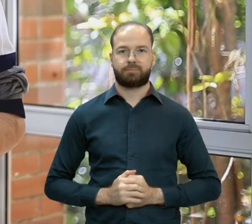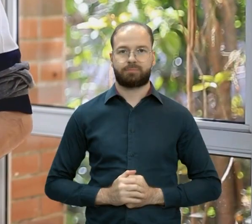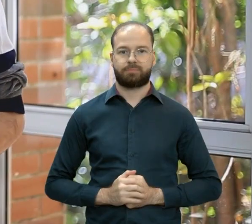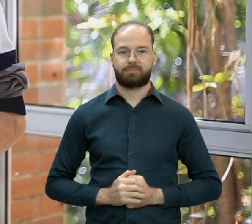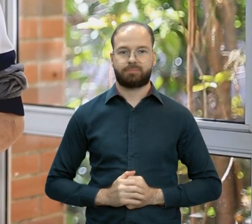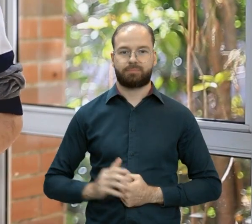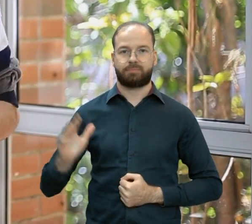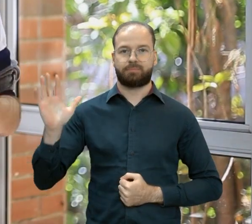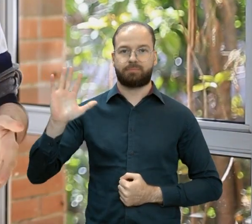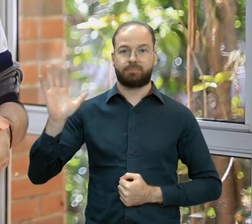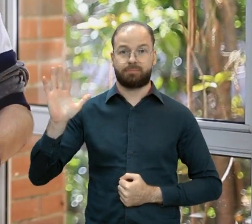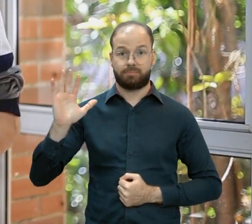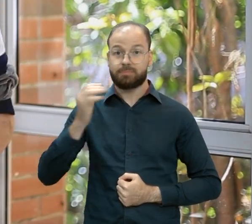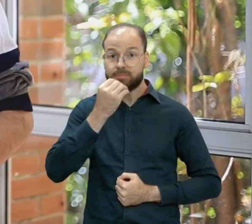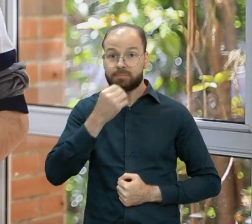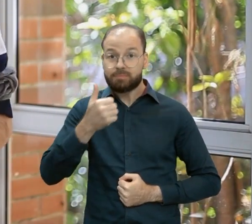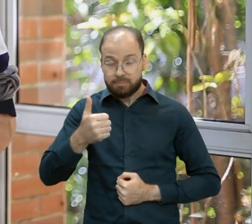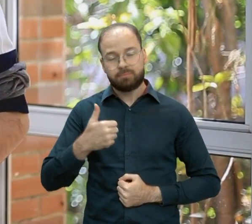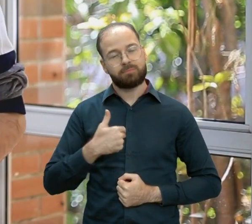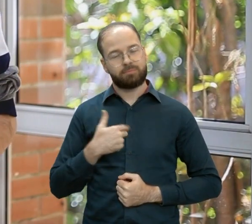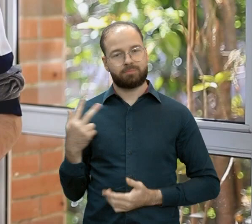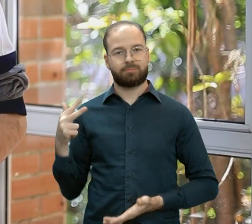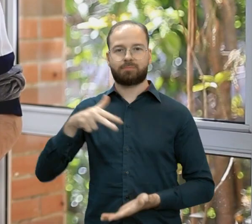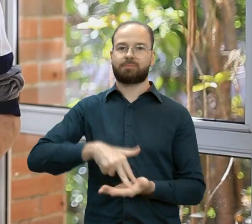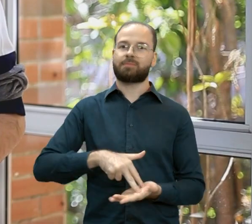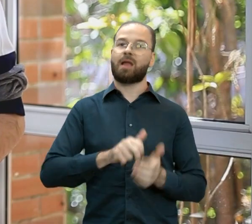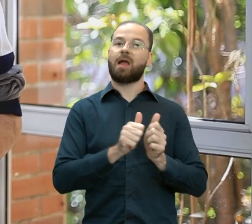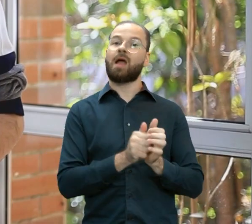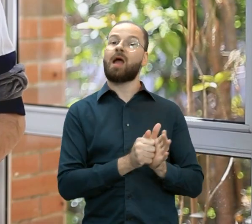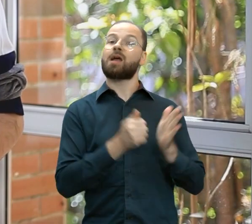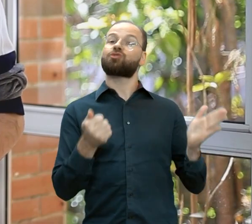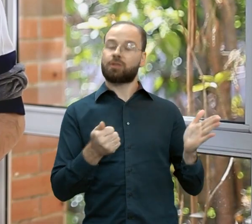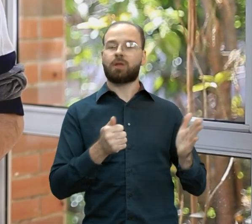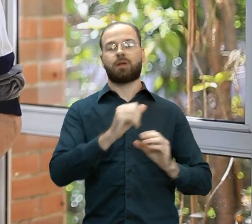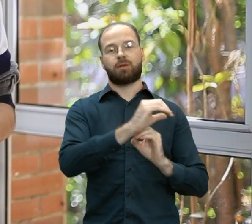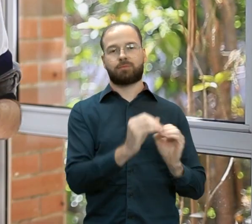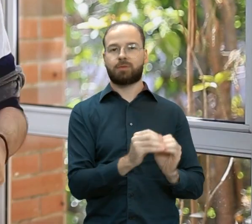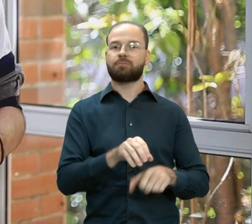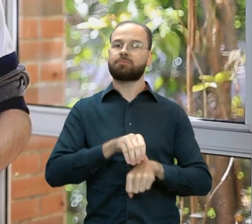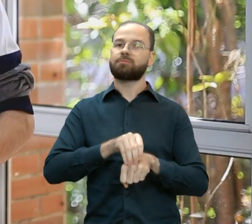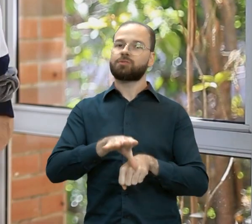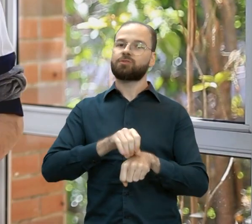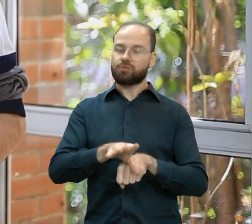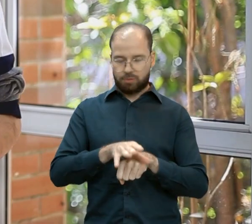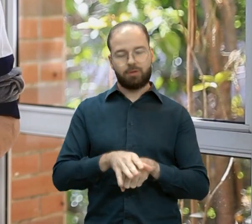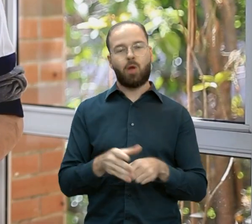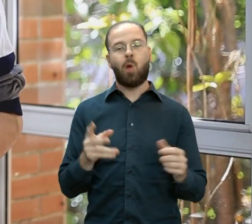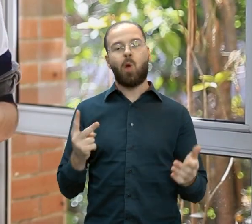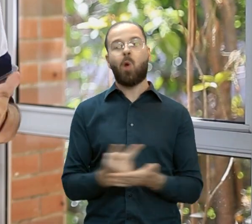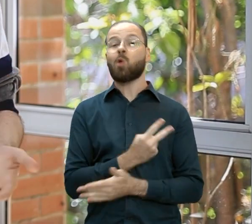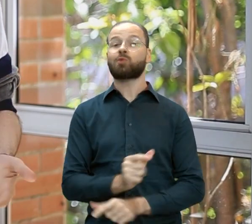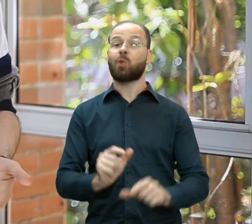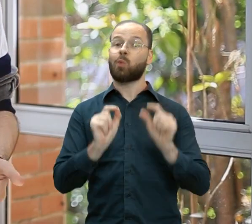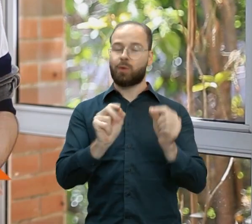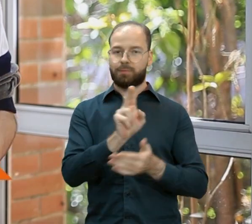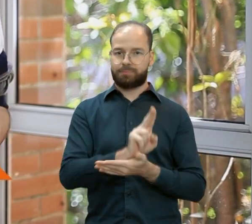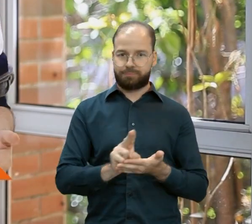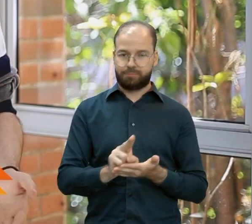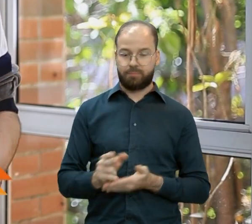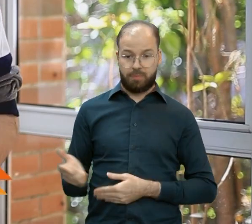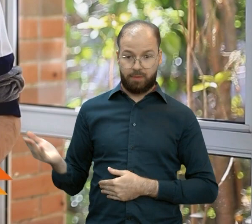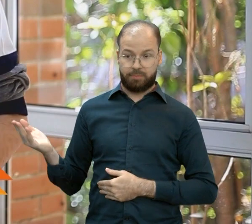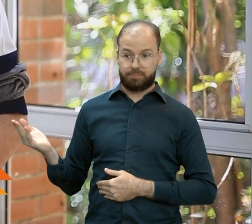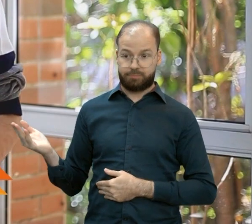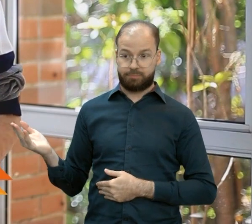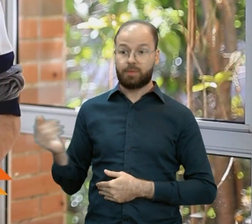Oi, tudo bem? Estou aqui de volta na Agenda UFG para te dar umas dicas do que está rolando na nossa universidade. Eu me chamo João Camargo, sou